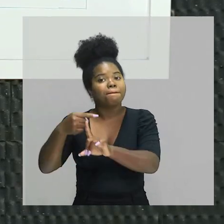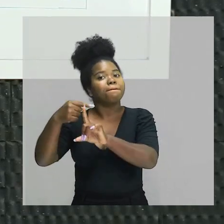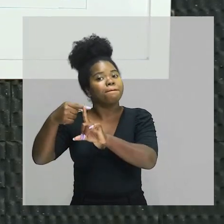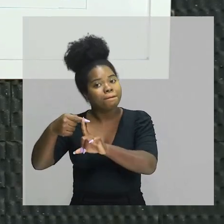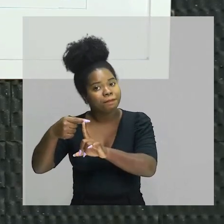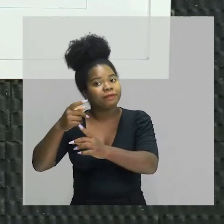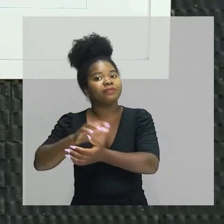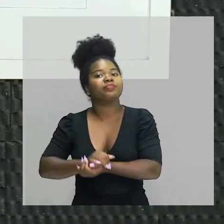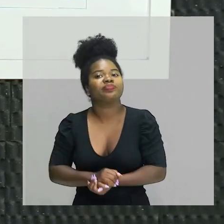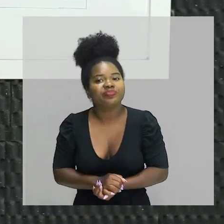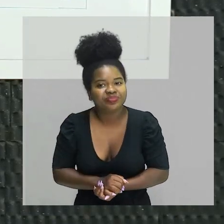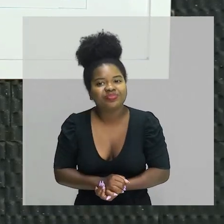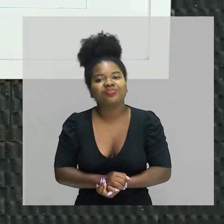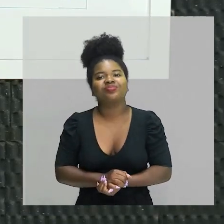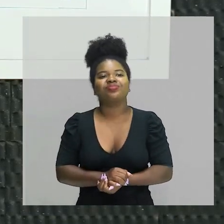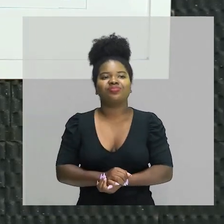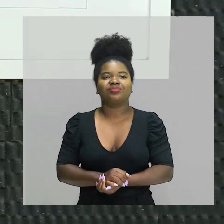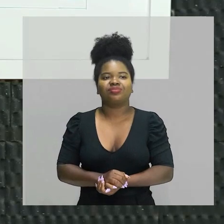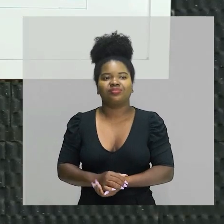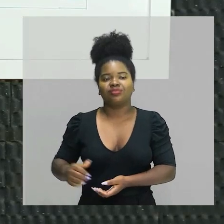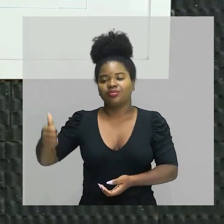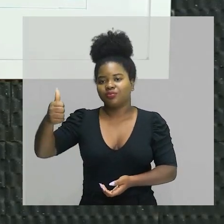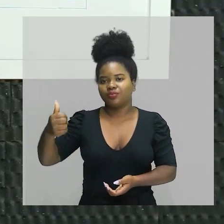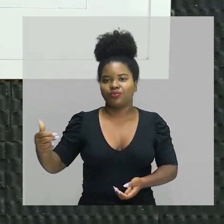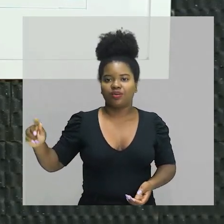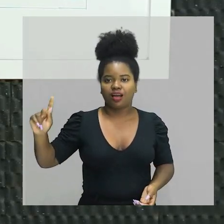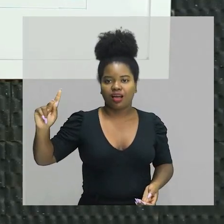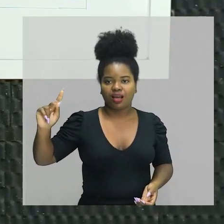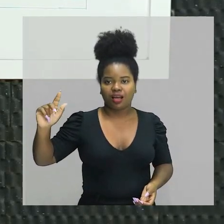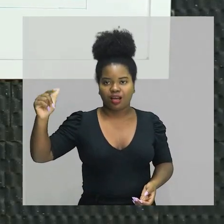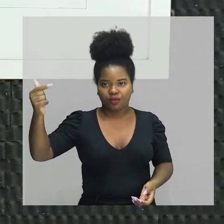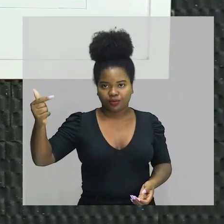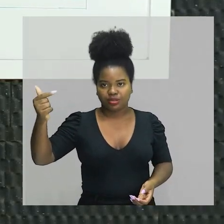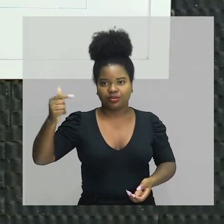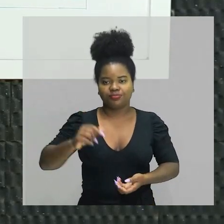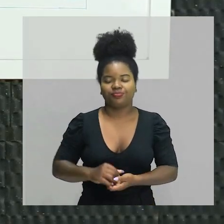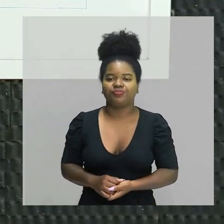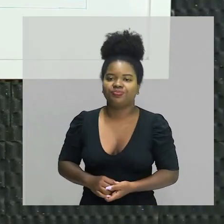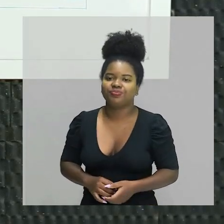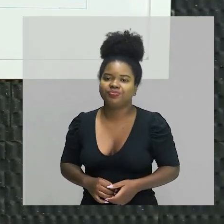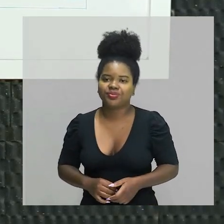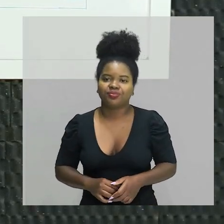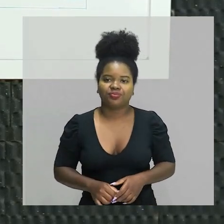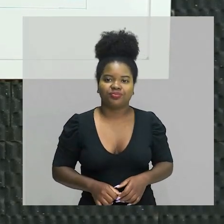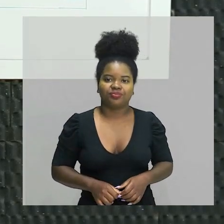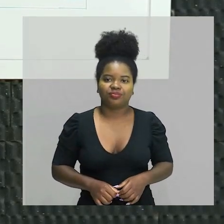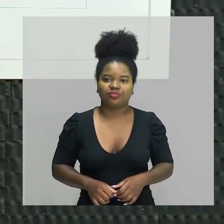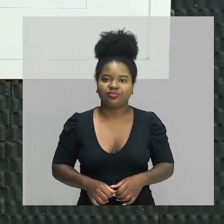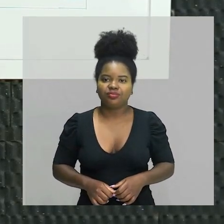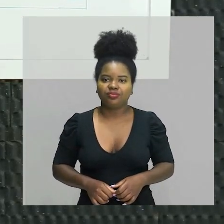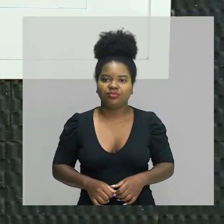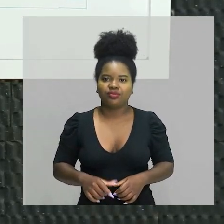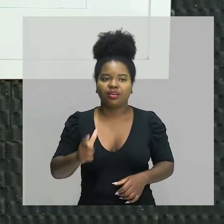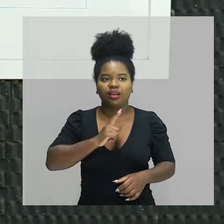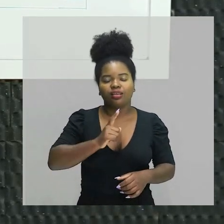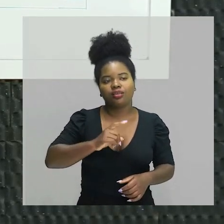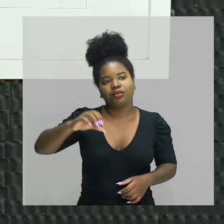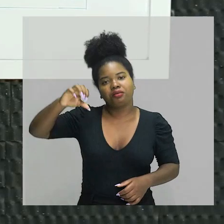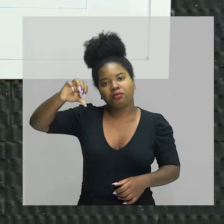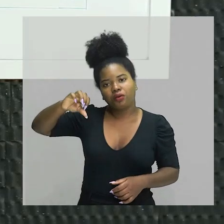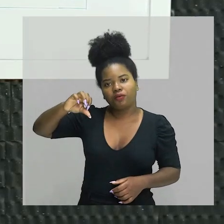mais o outro cateto, que é 1 ao quadrado. Certo? Então, vamos lá. Aqui eu vou ter